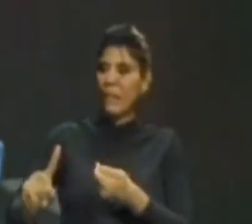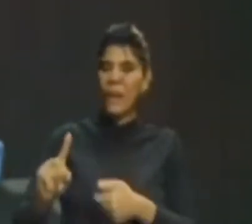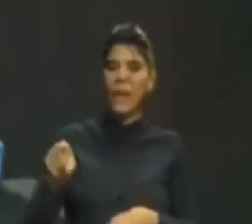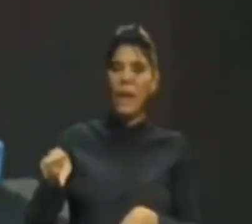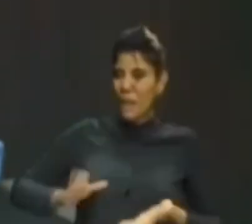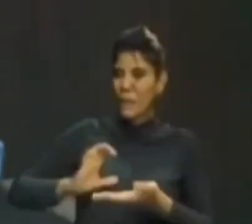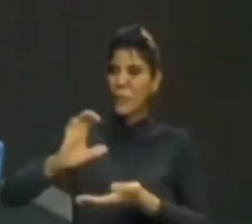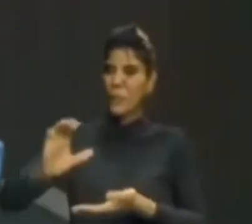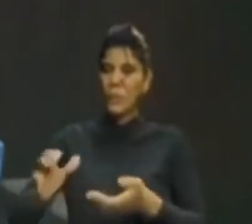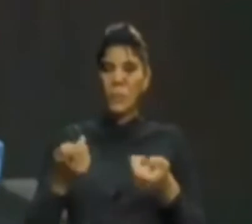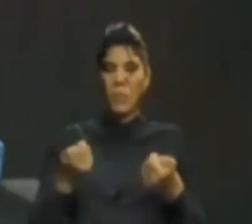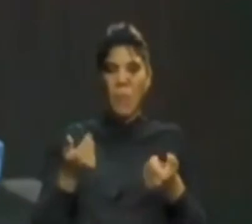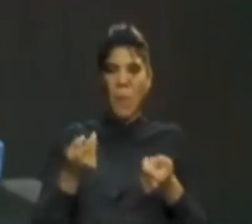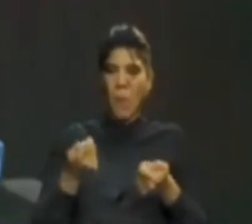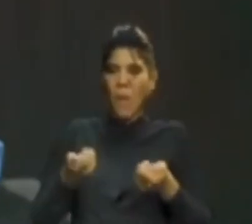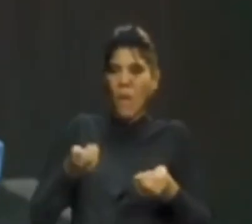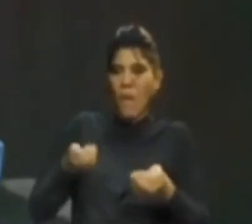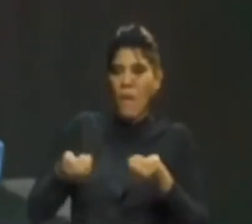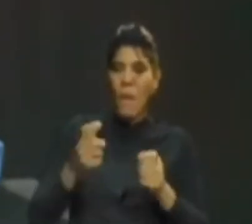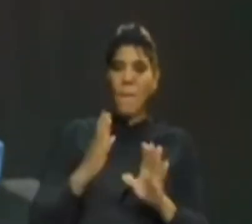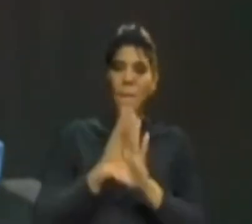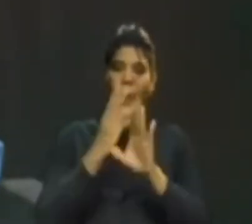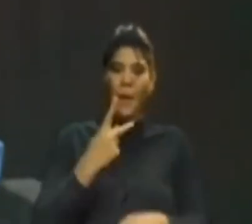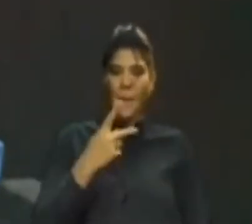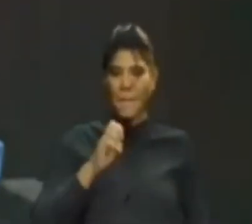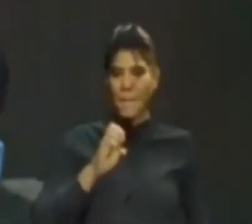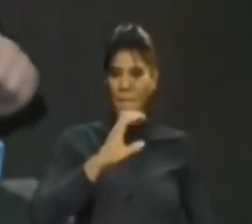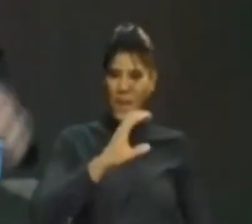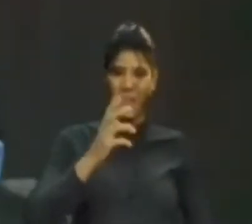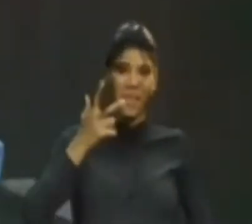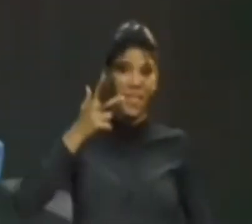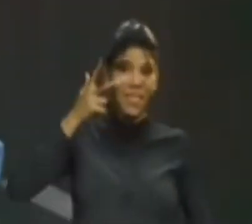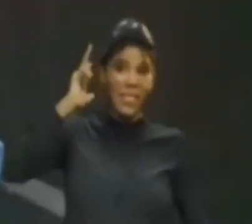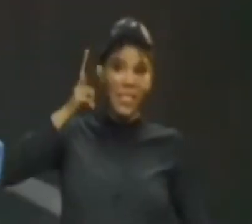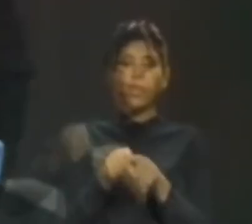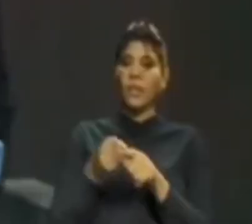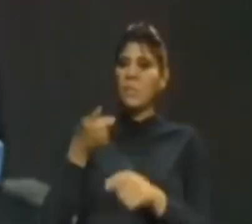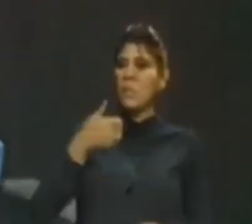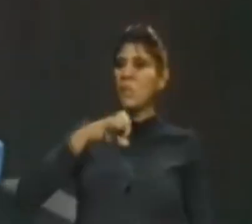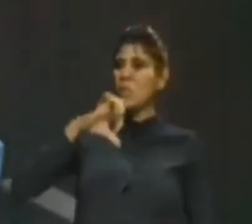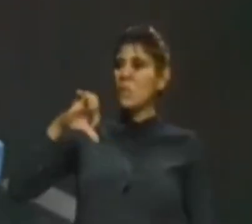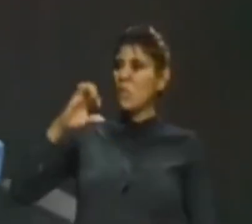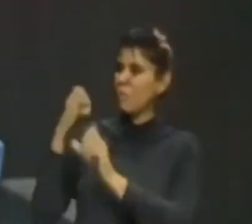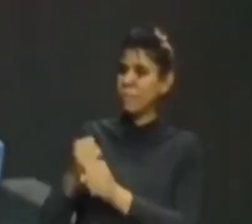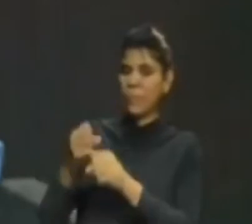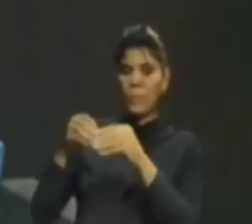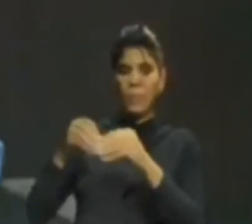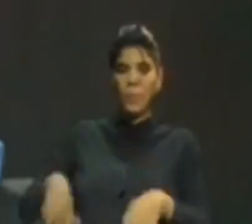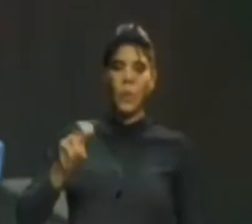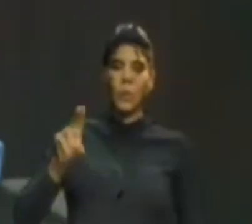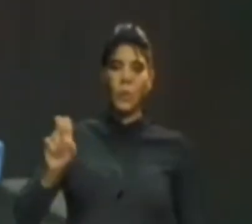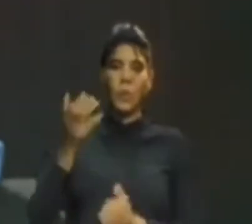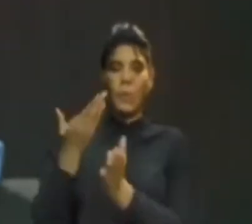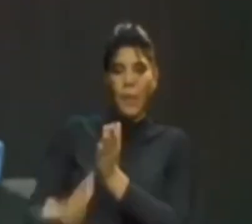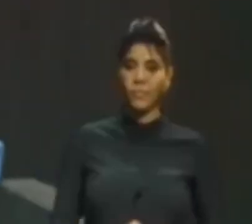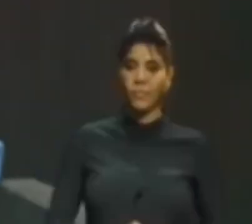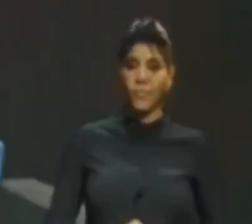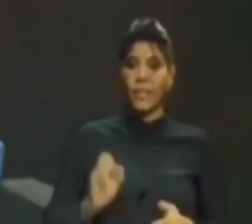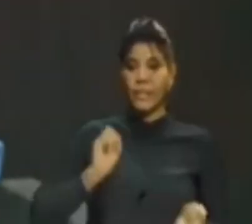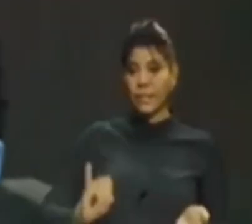gastos ainda da PEC do governo temer que acaba impactando também o SUS perde